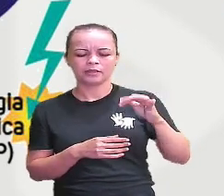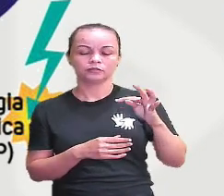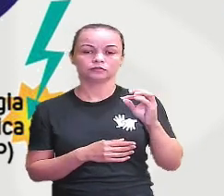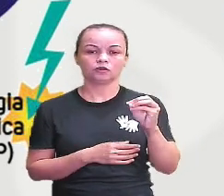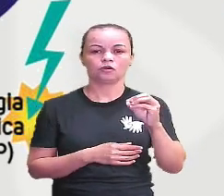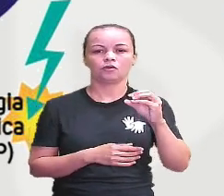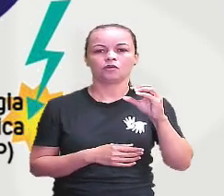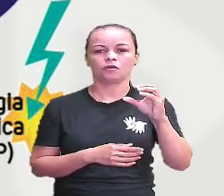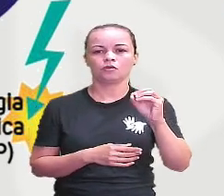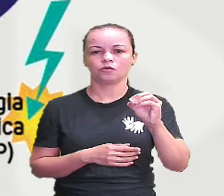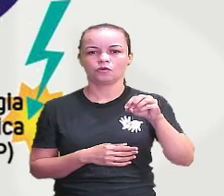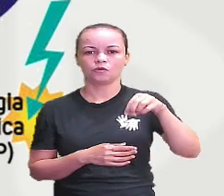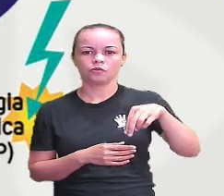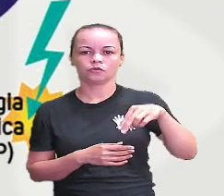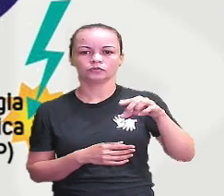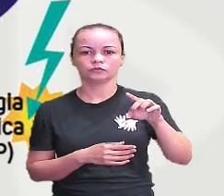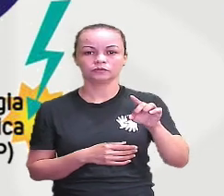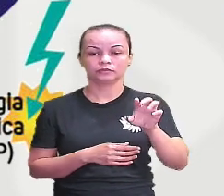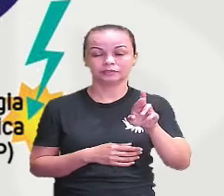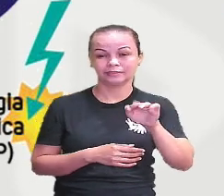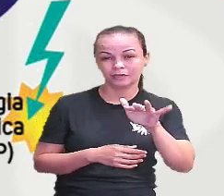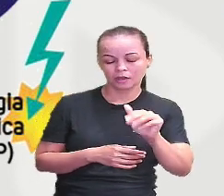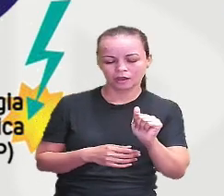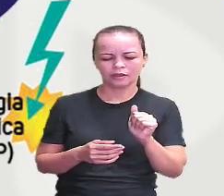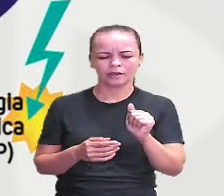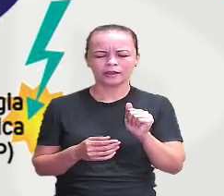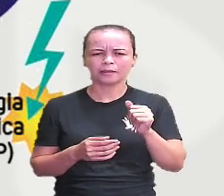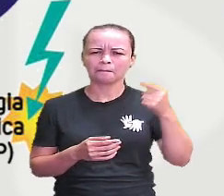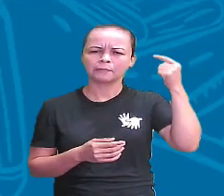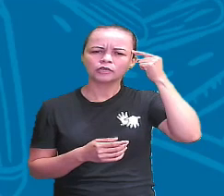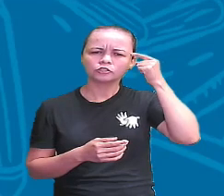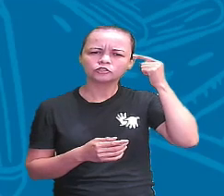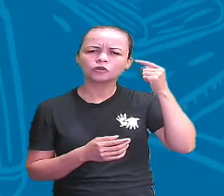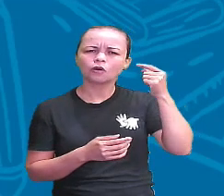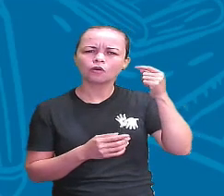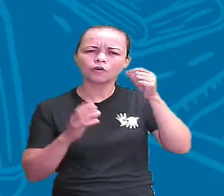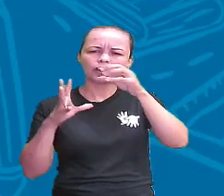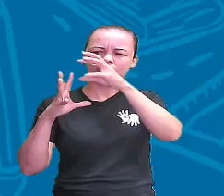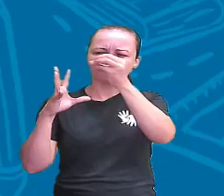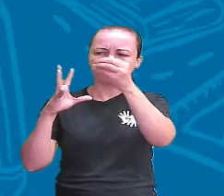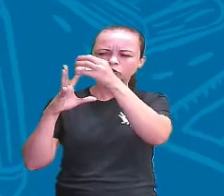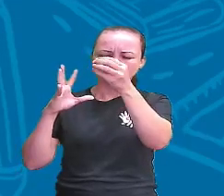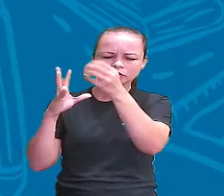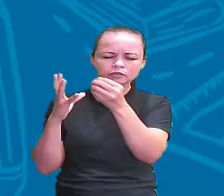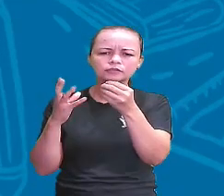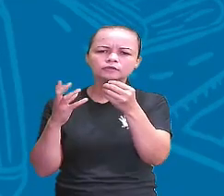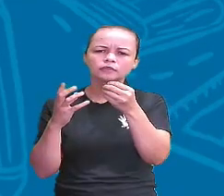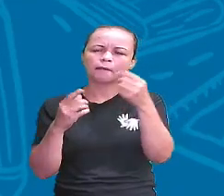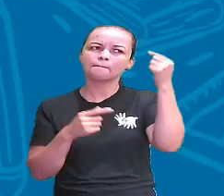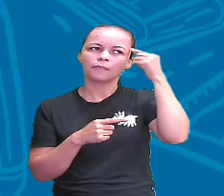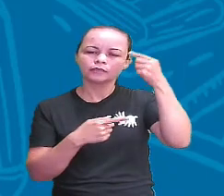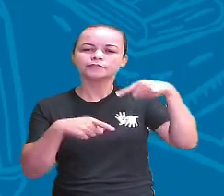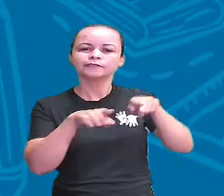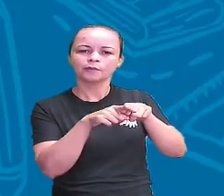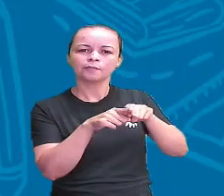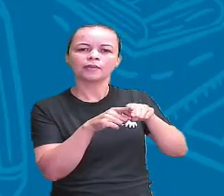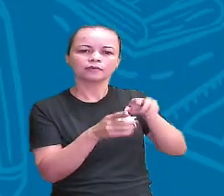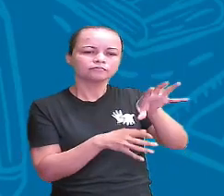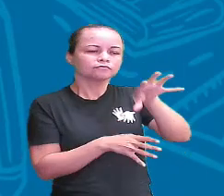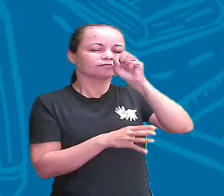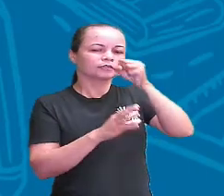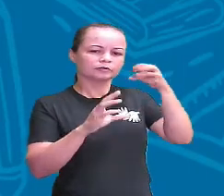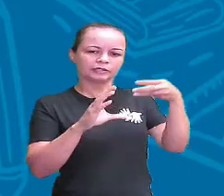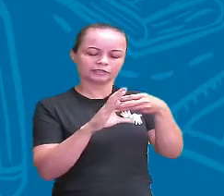Em respiração celular. Mas pensou em fotossíntese, é inevitável você não pensar em respiração celular. E pensou em